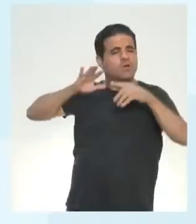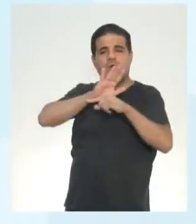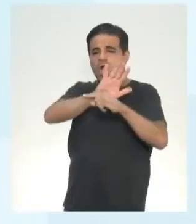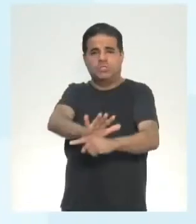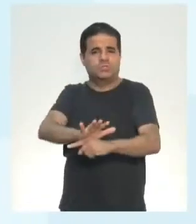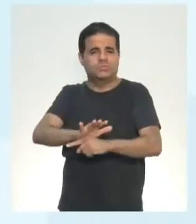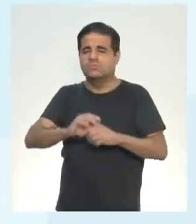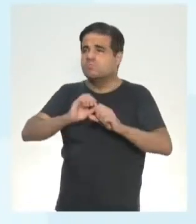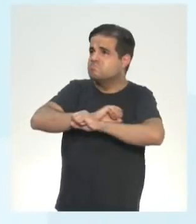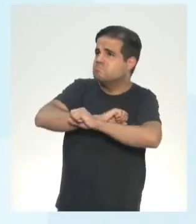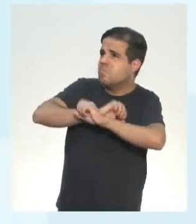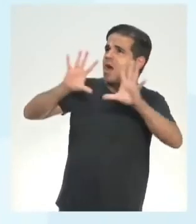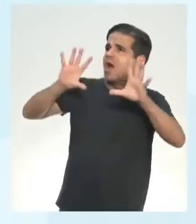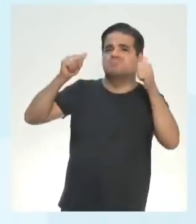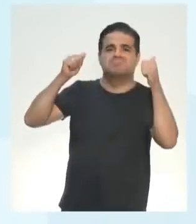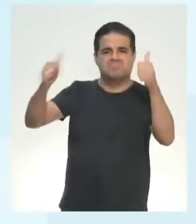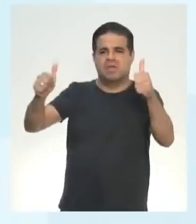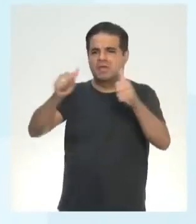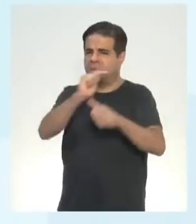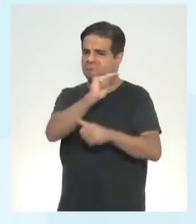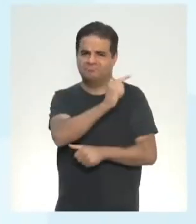muito, né? Uma iluminação